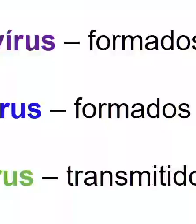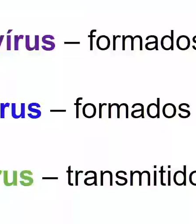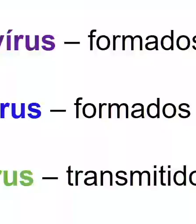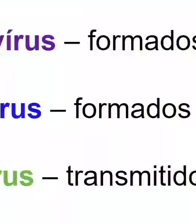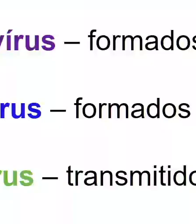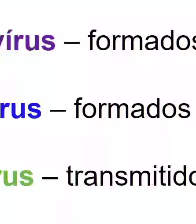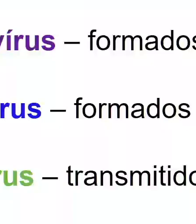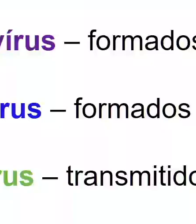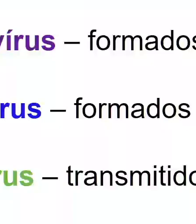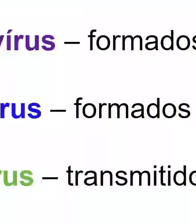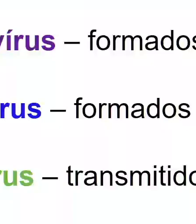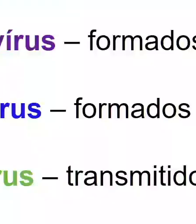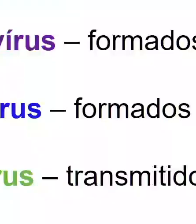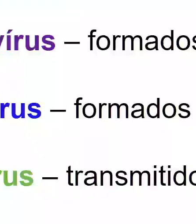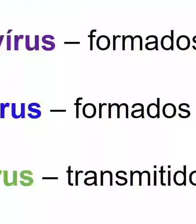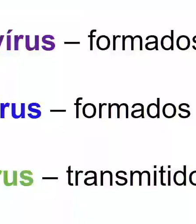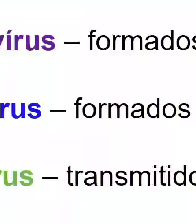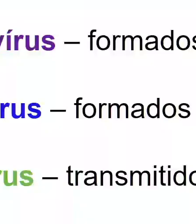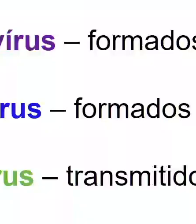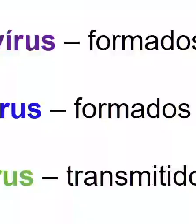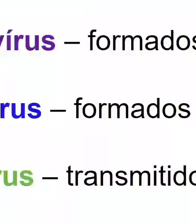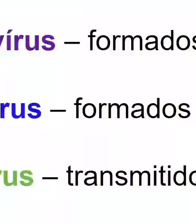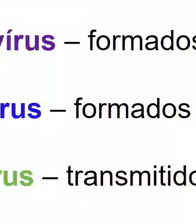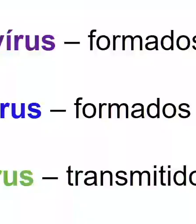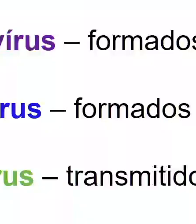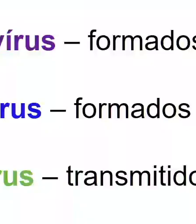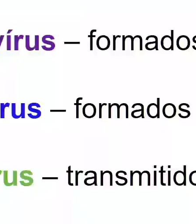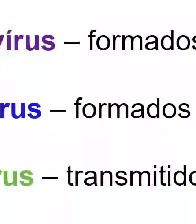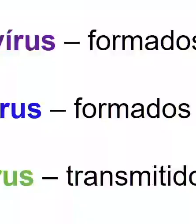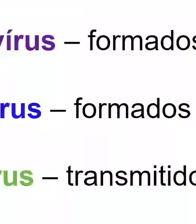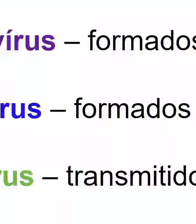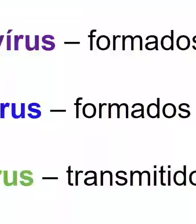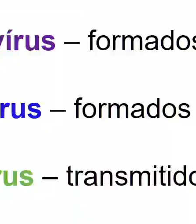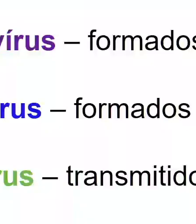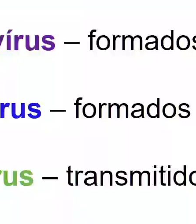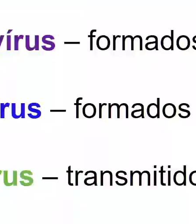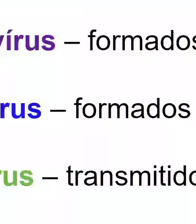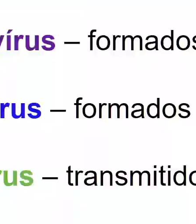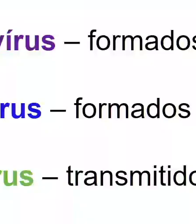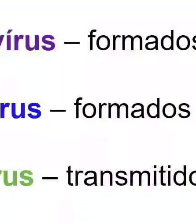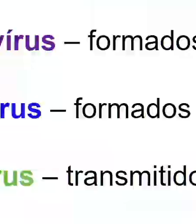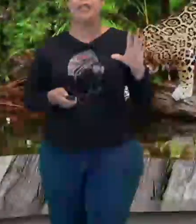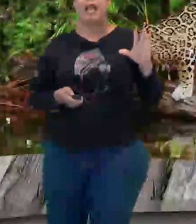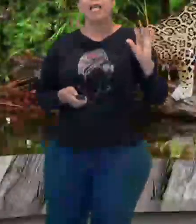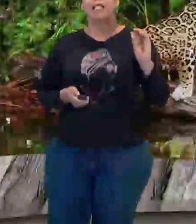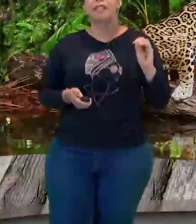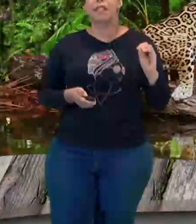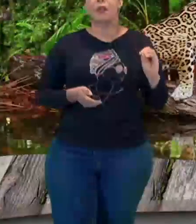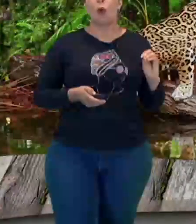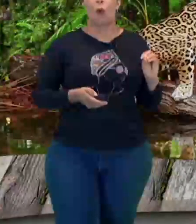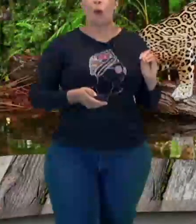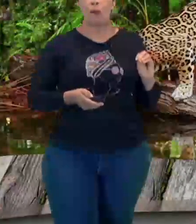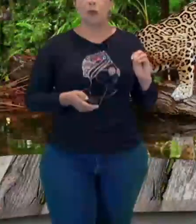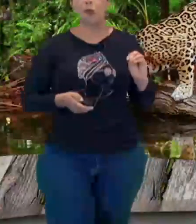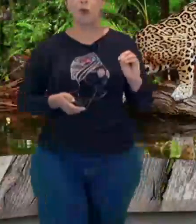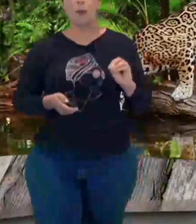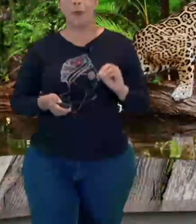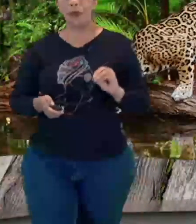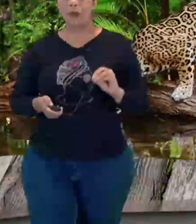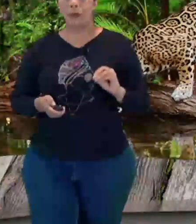micovírus. Micovírus vão parasitar apenas fungos, galera. Então, nós temos aqui